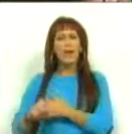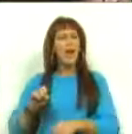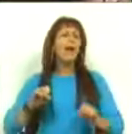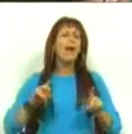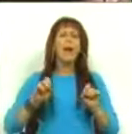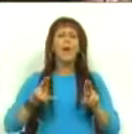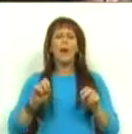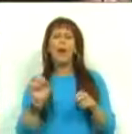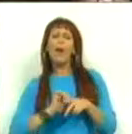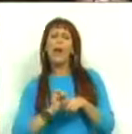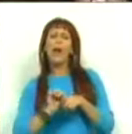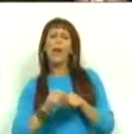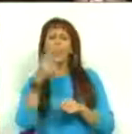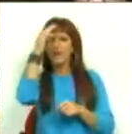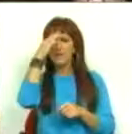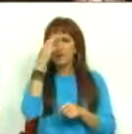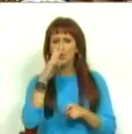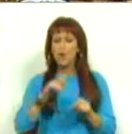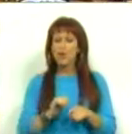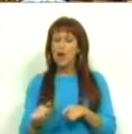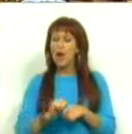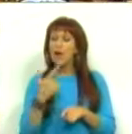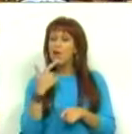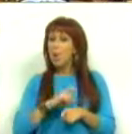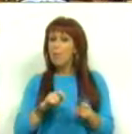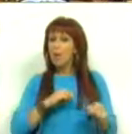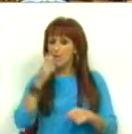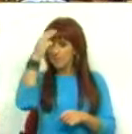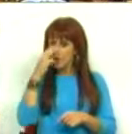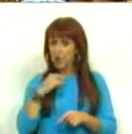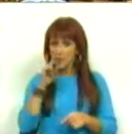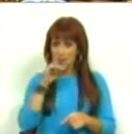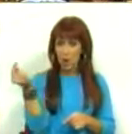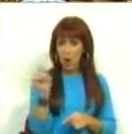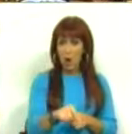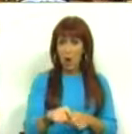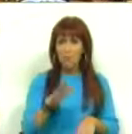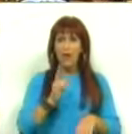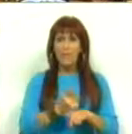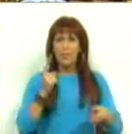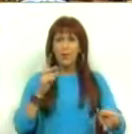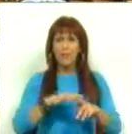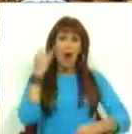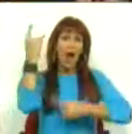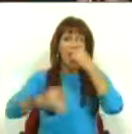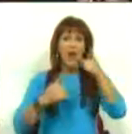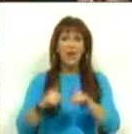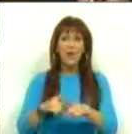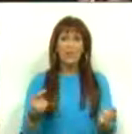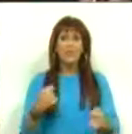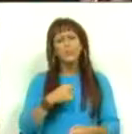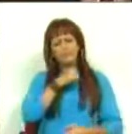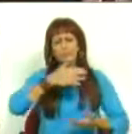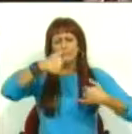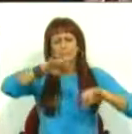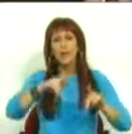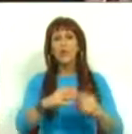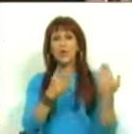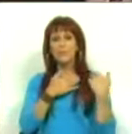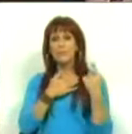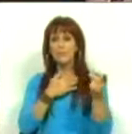branquear a história. Não podemos branquear a história. E se chegamos onde chegamos é porque alguém assim o permitiu.